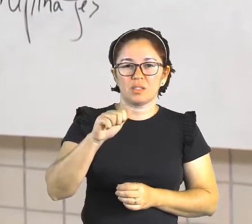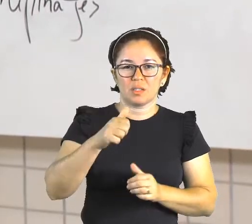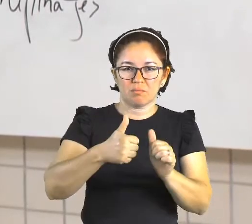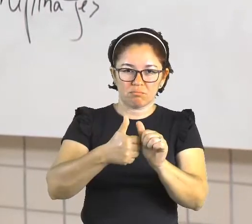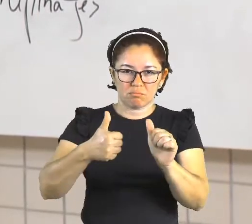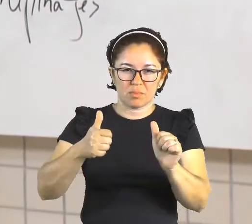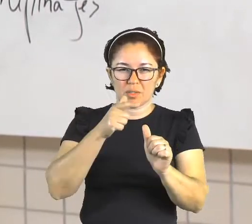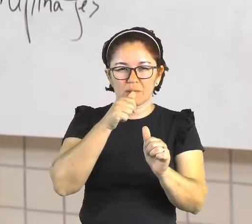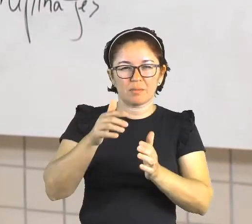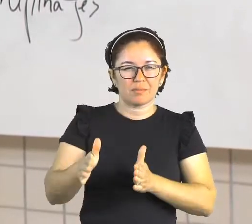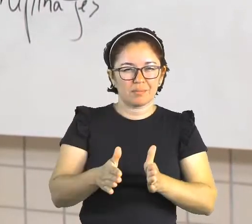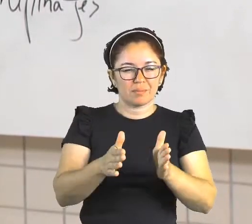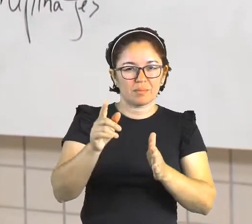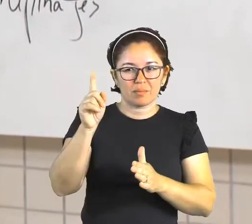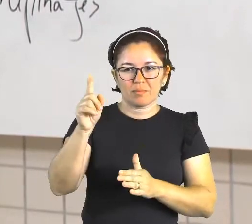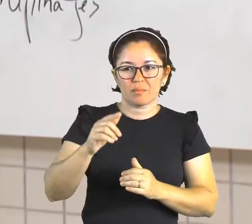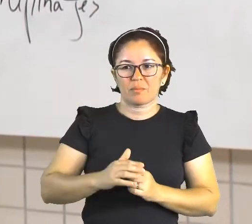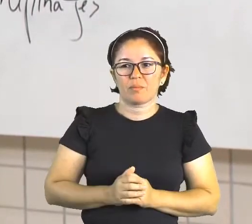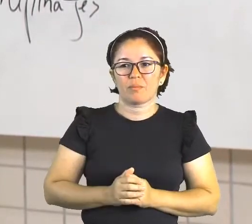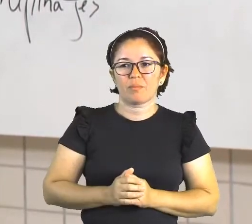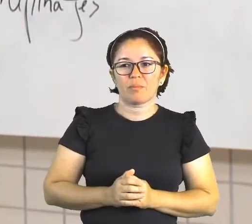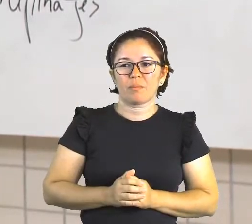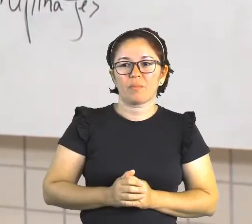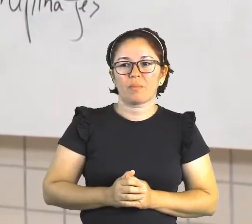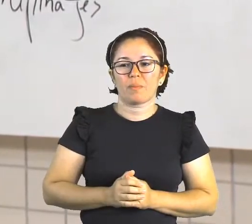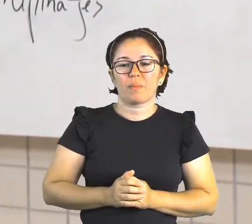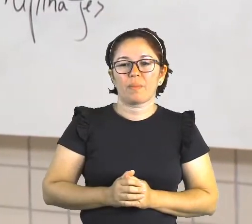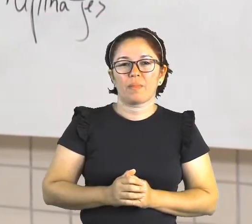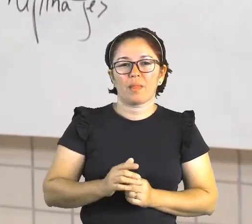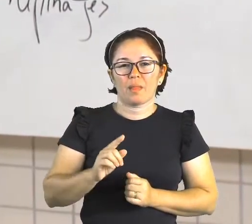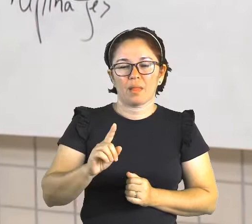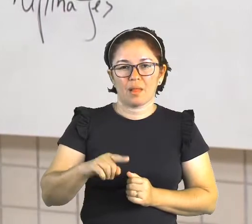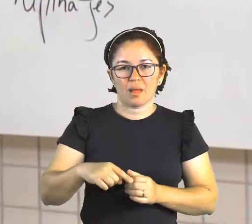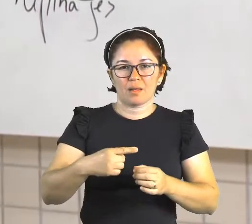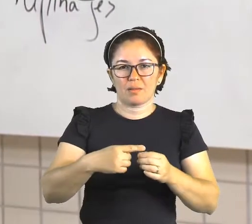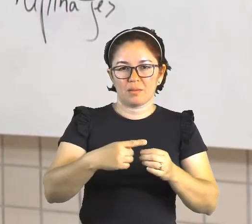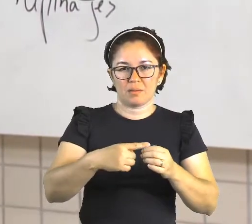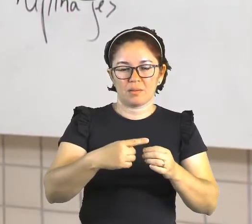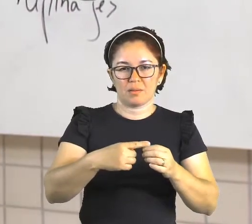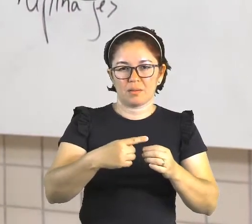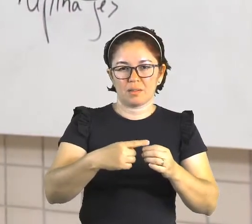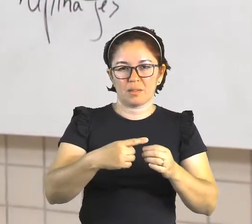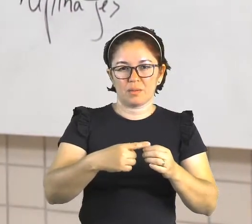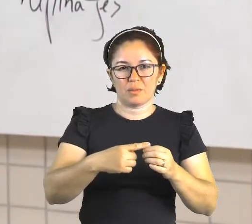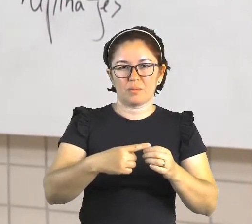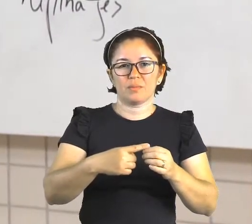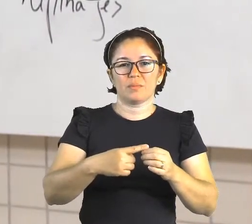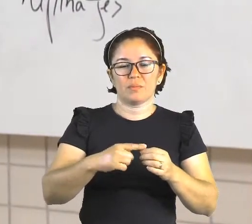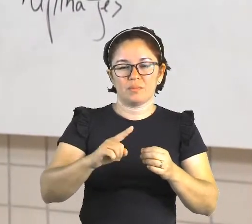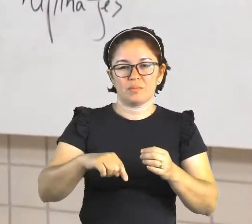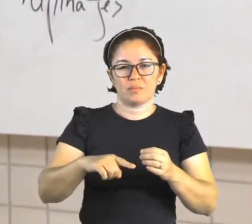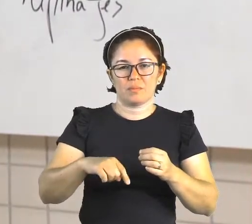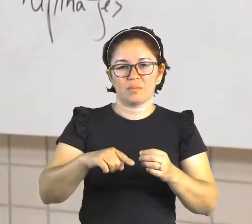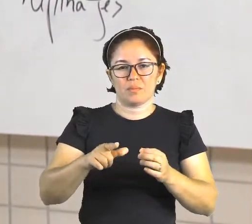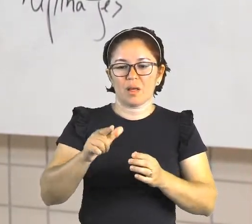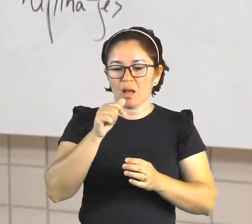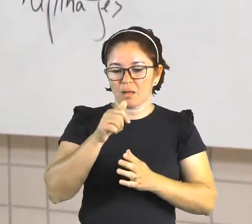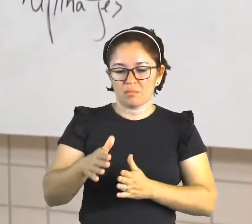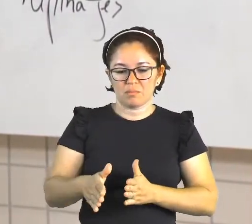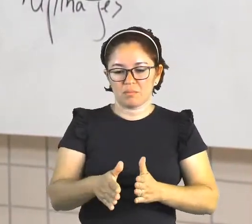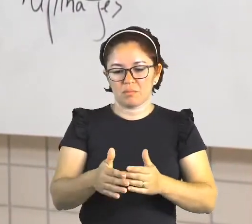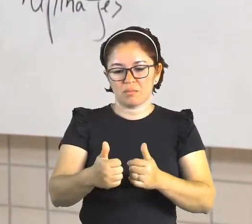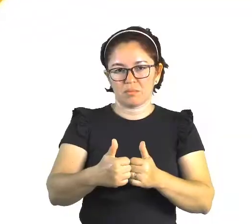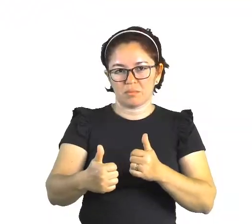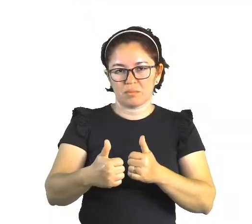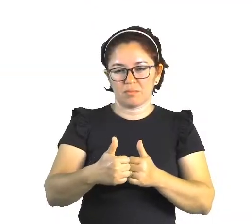Os xerentes ficam entre o rio Tocantins e a região do funil, no rio Tocantins. Muito bem.